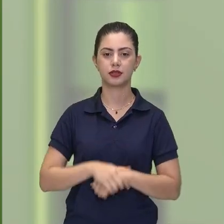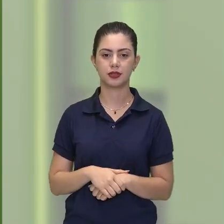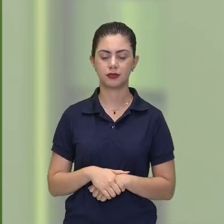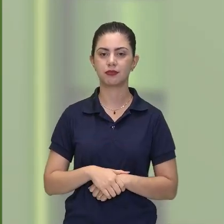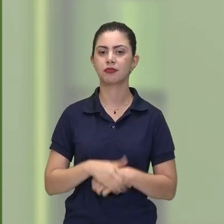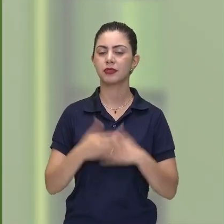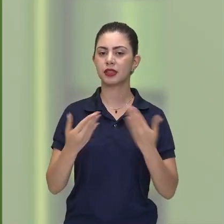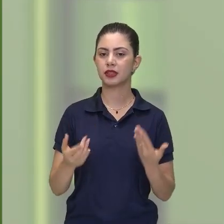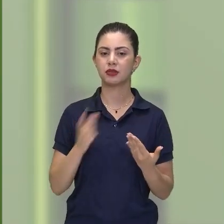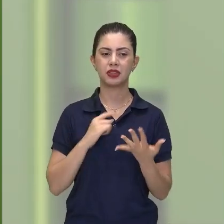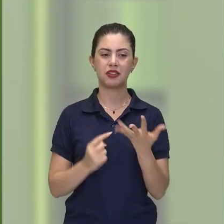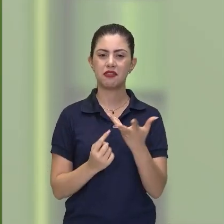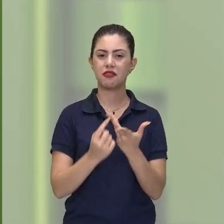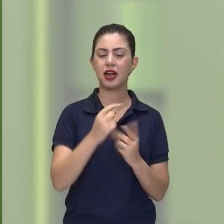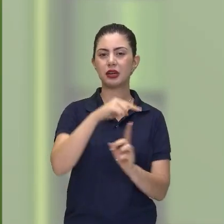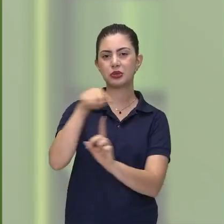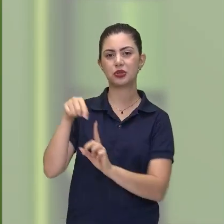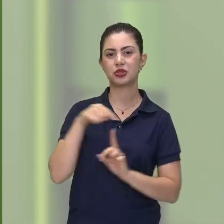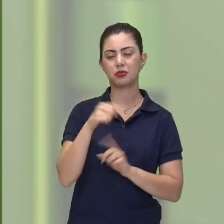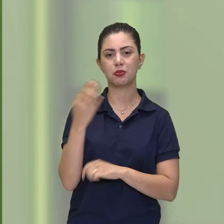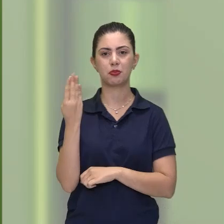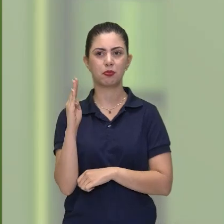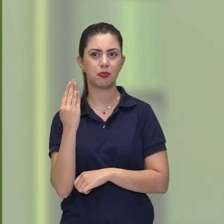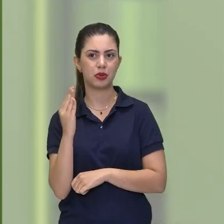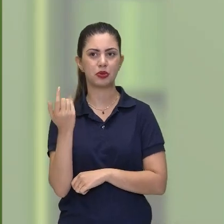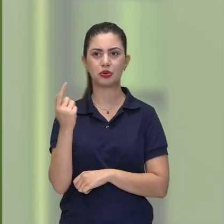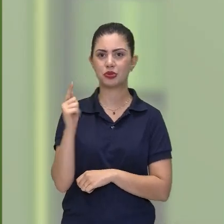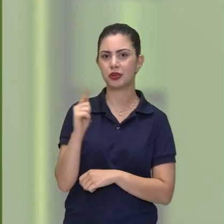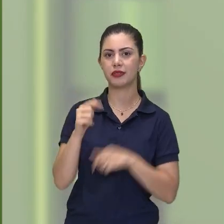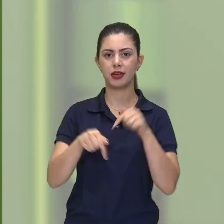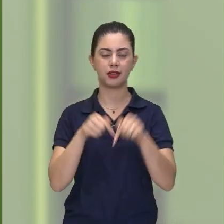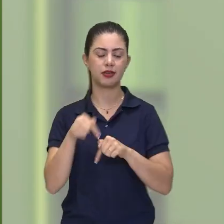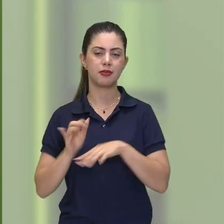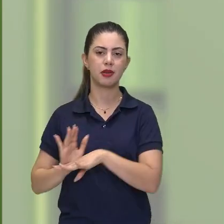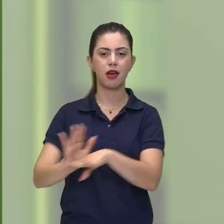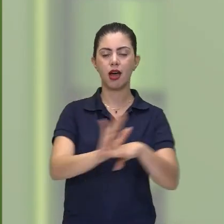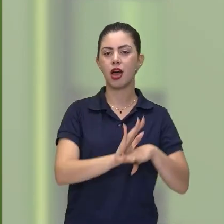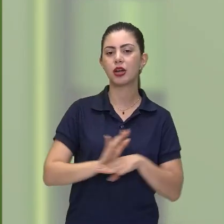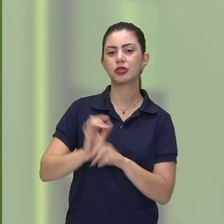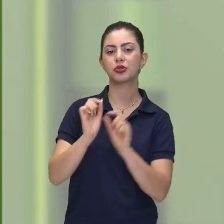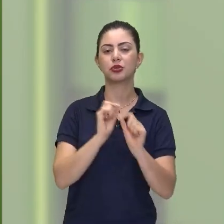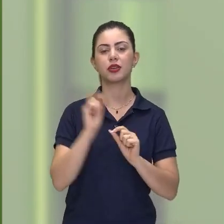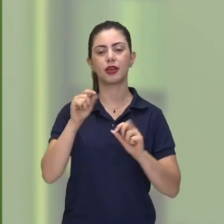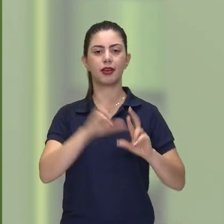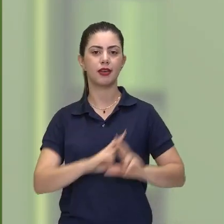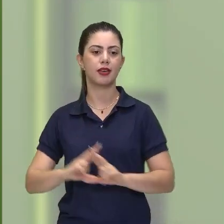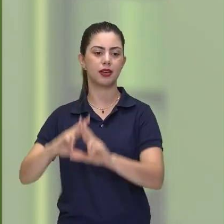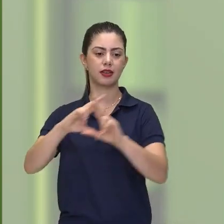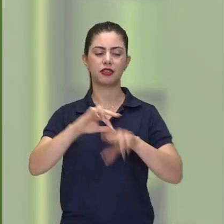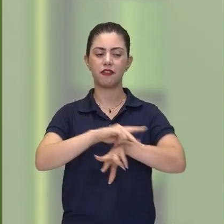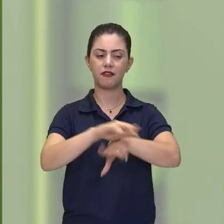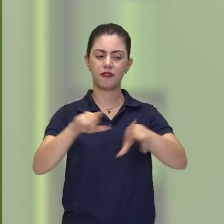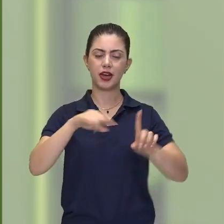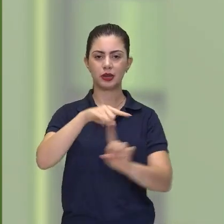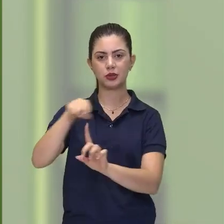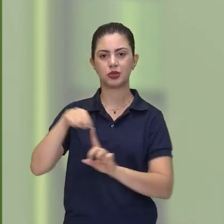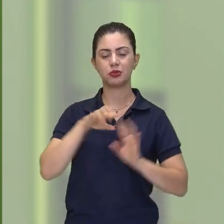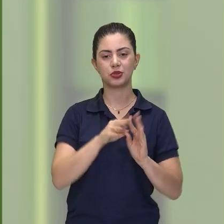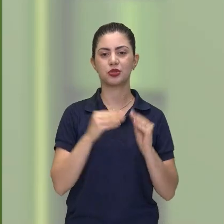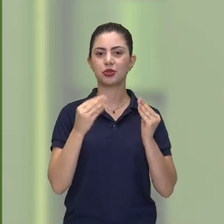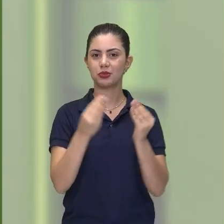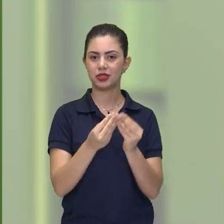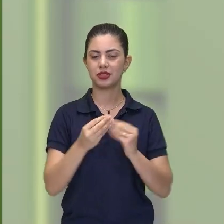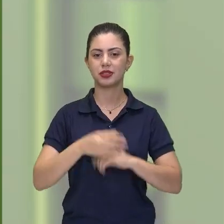Existem diferentes ciclos biogeoquímicos que ajudam ali na ciclagem das diferentes tipos de matérias, como a gente